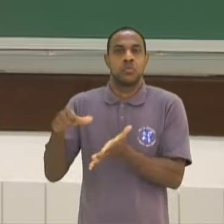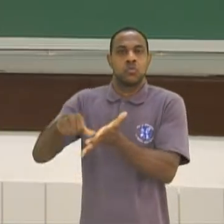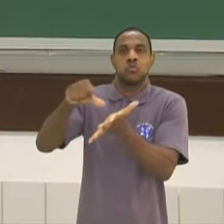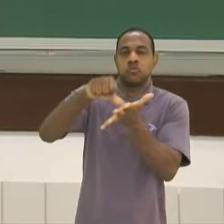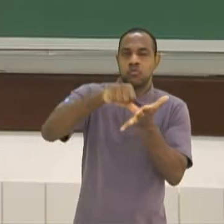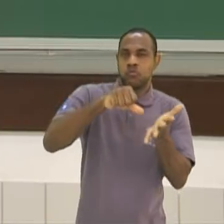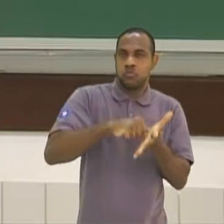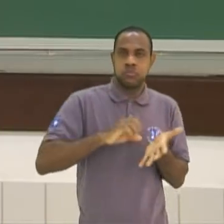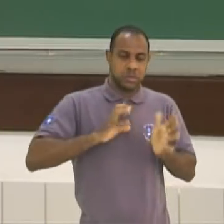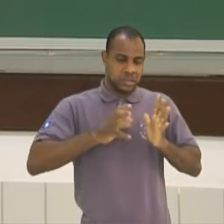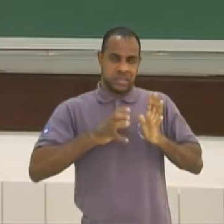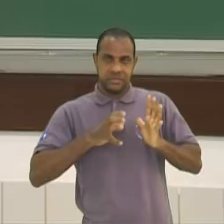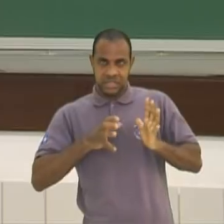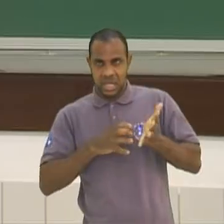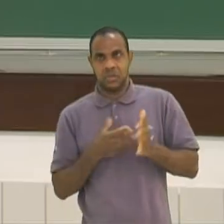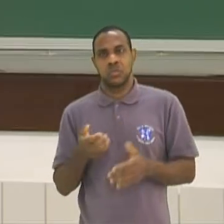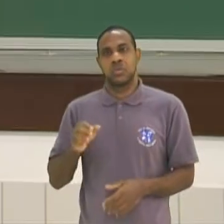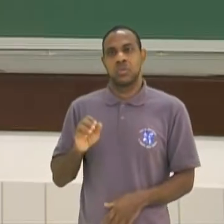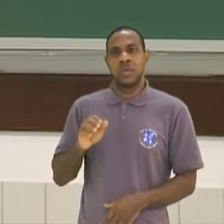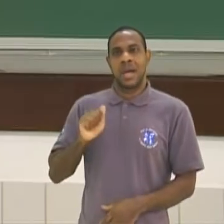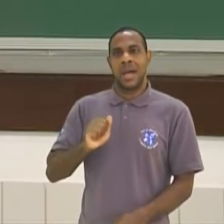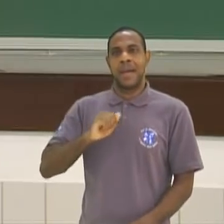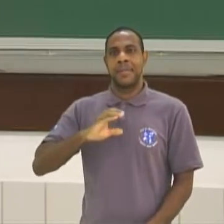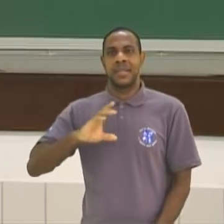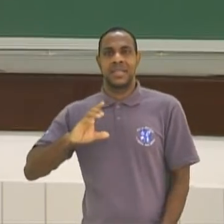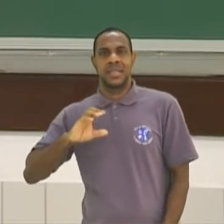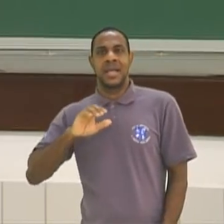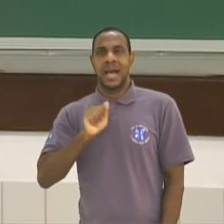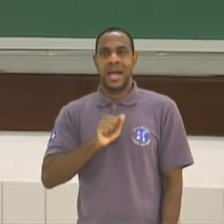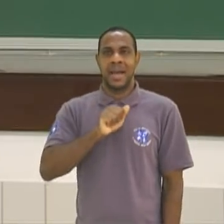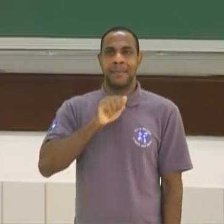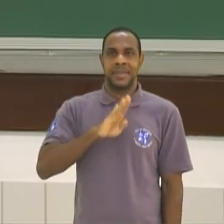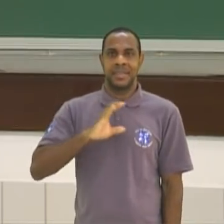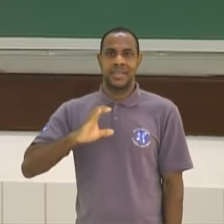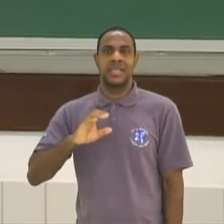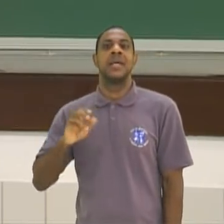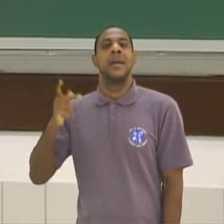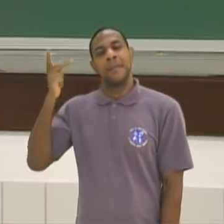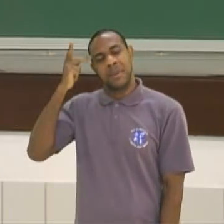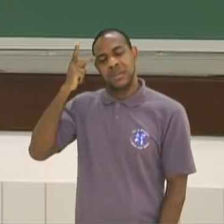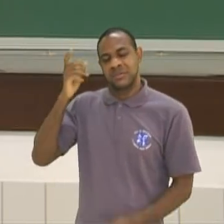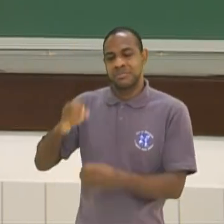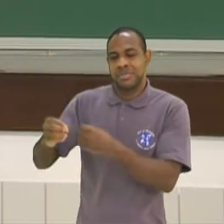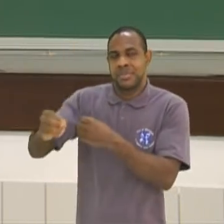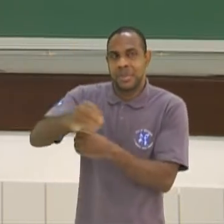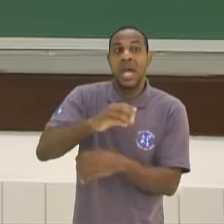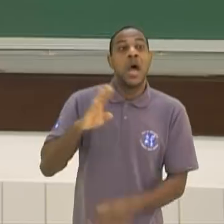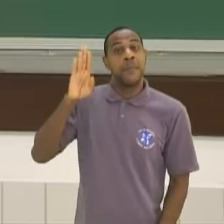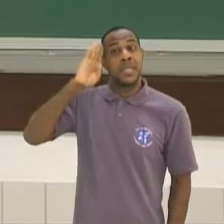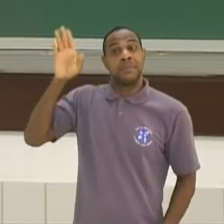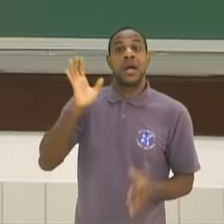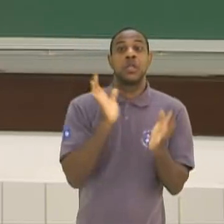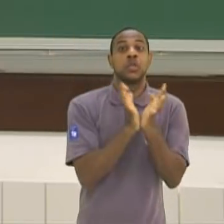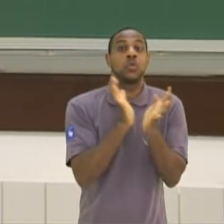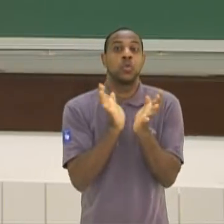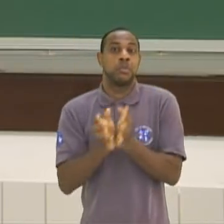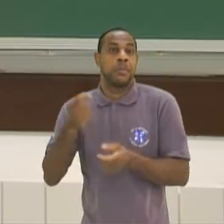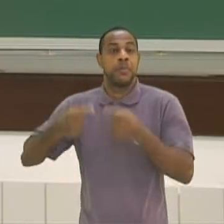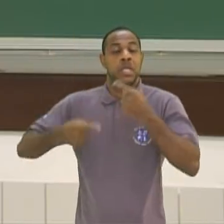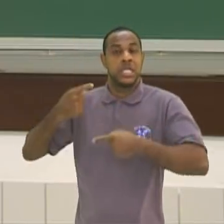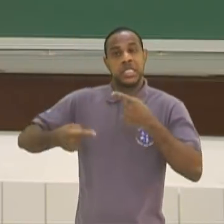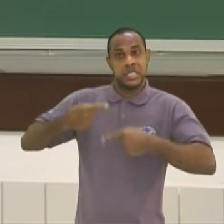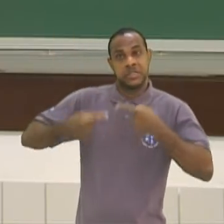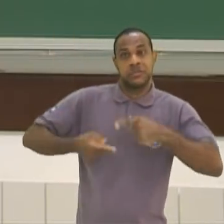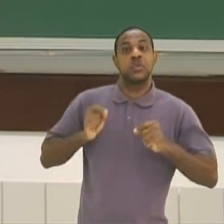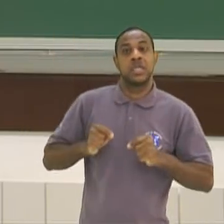de intelectuais, esse grupo aí. Ok? Então você tem os primeiros partidos políticos no Brasil em 1980, depois da